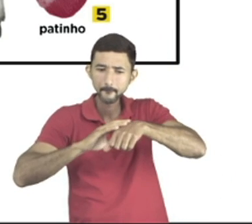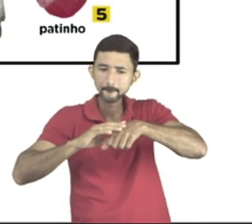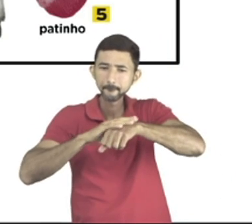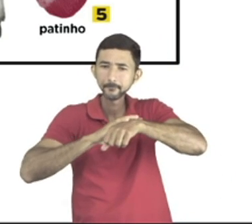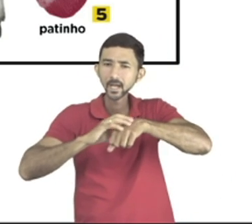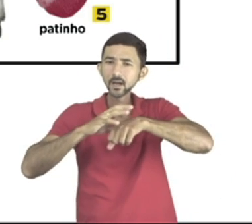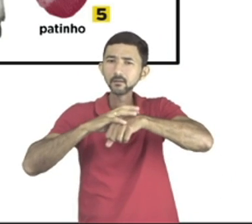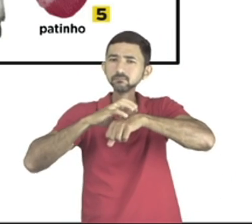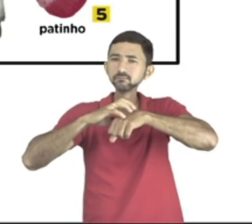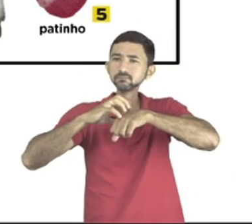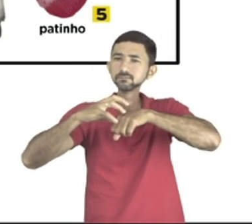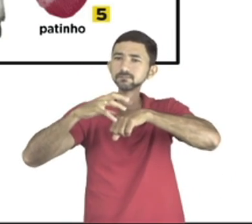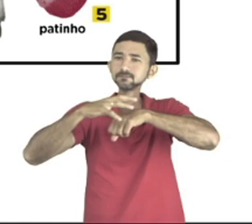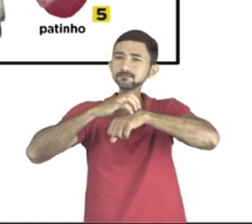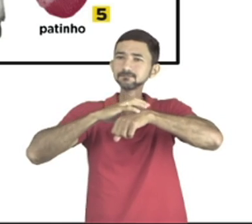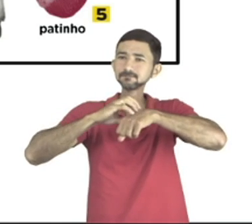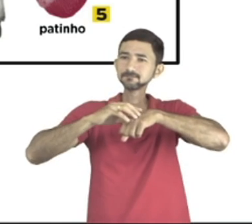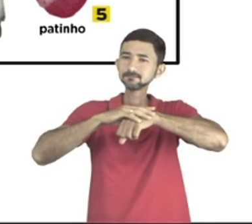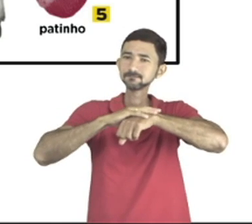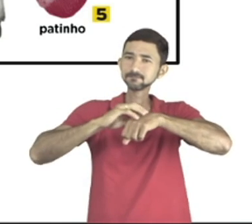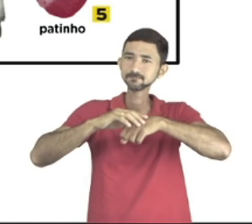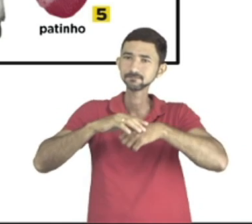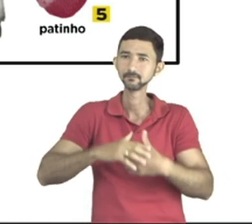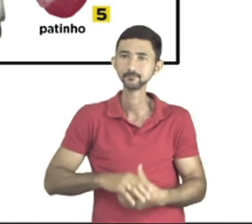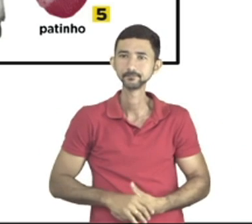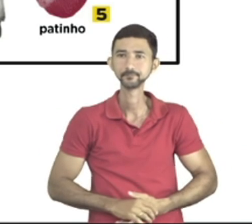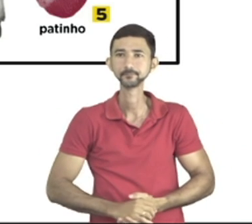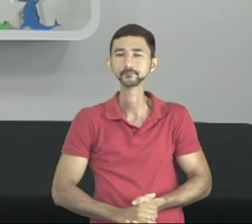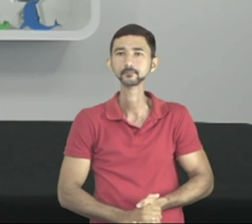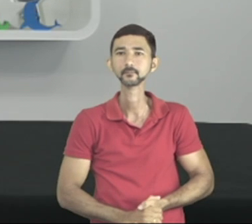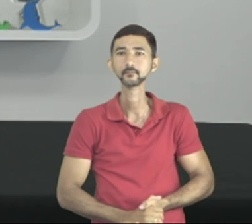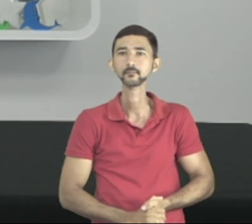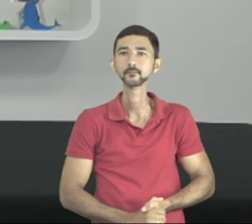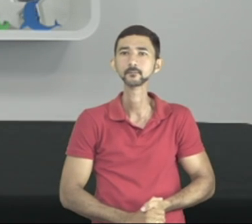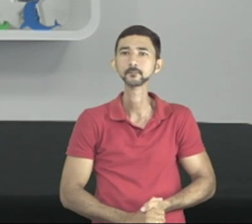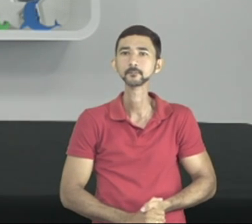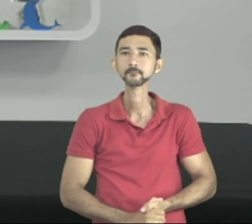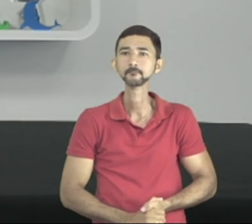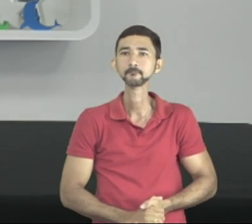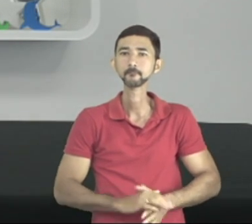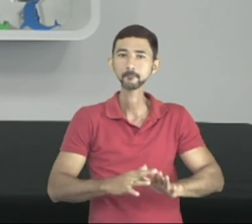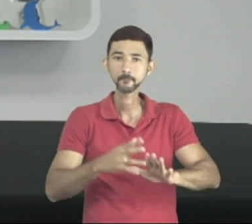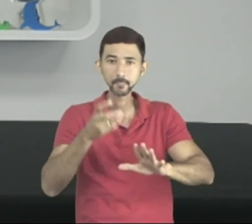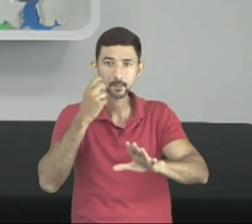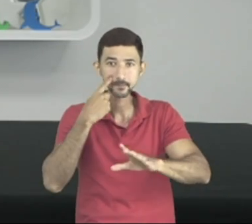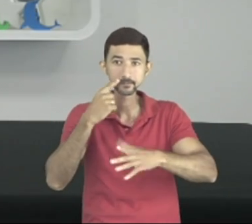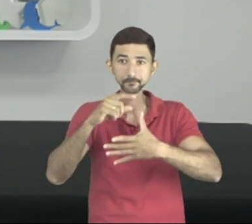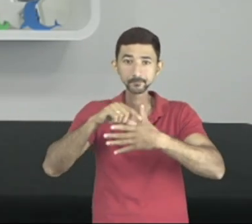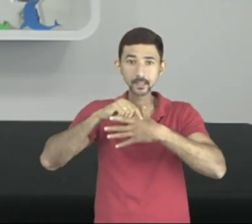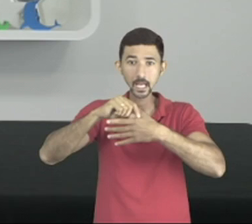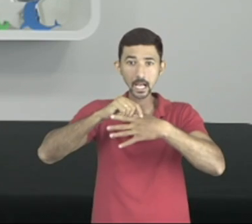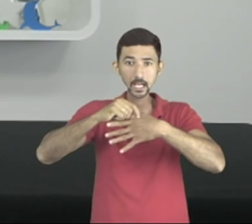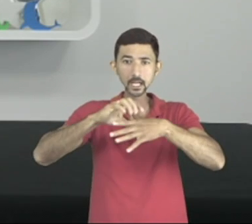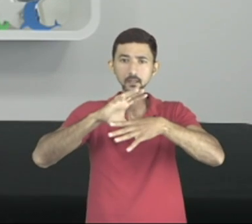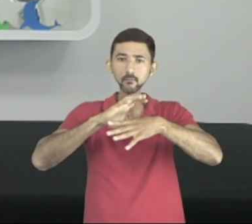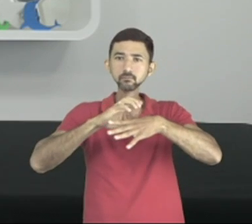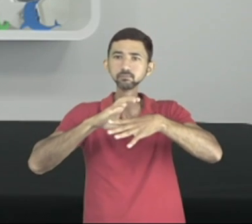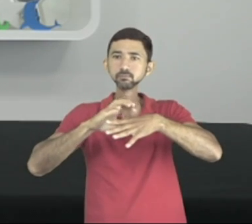textura. Textura. E olha aqui para mim de novo. Quando a gente fala de carne, maciez da carne, a gente fala